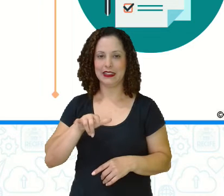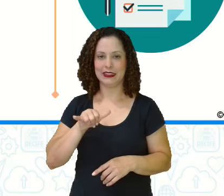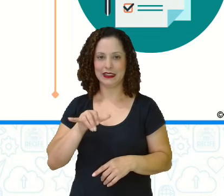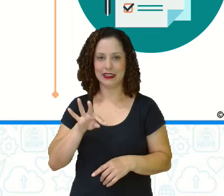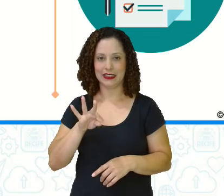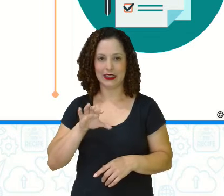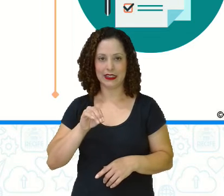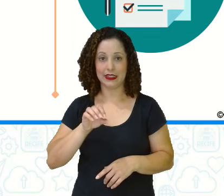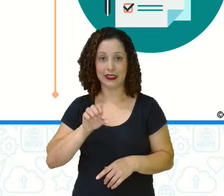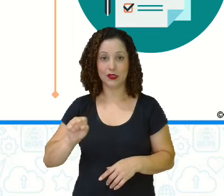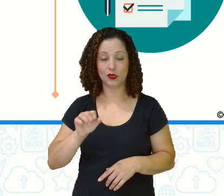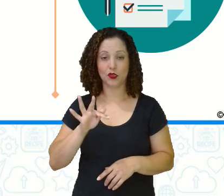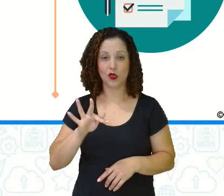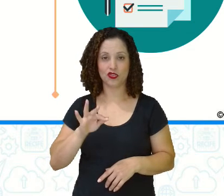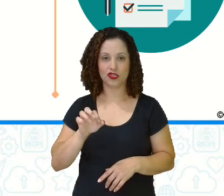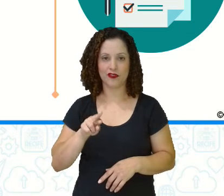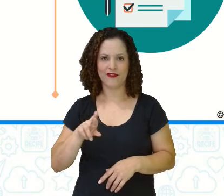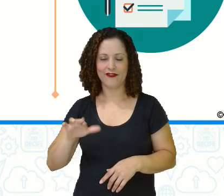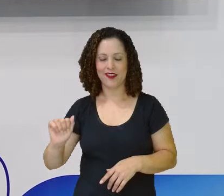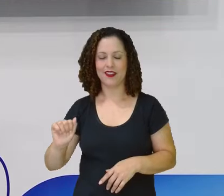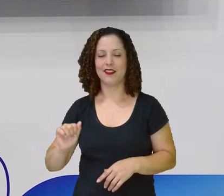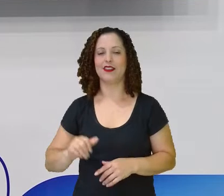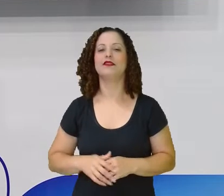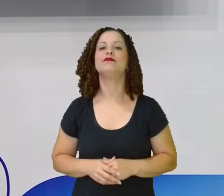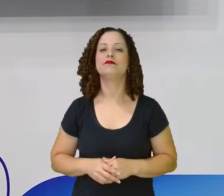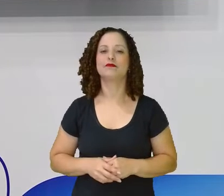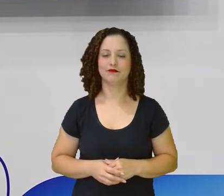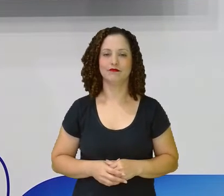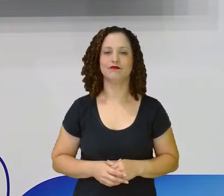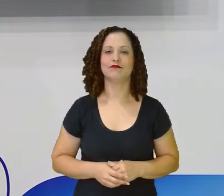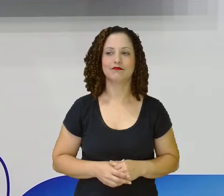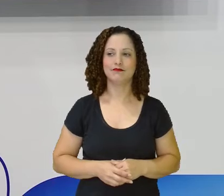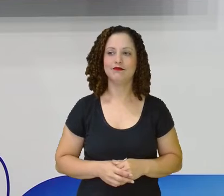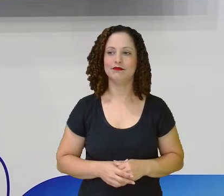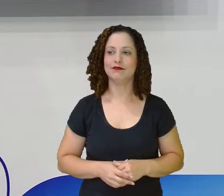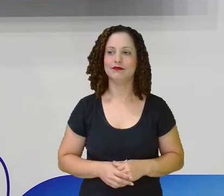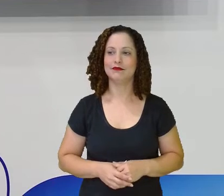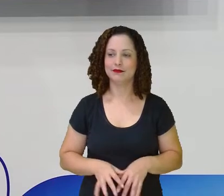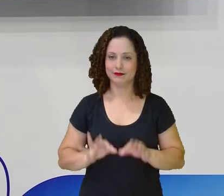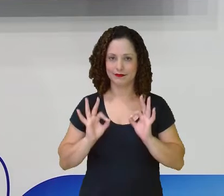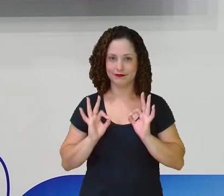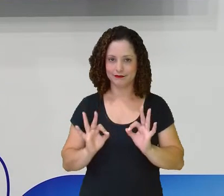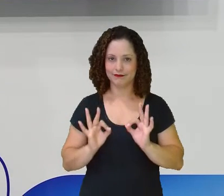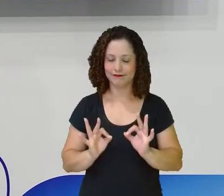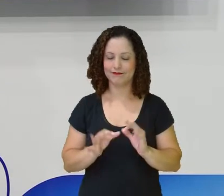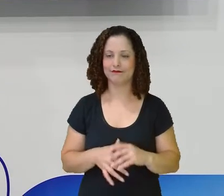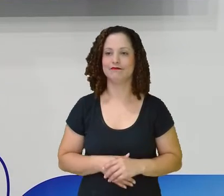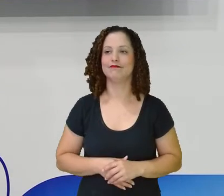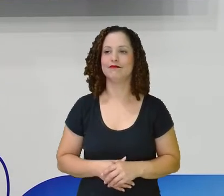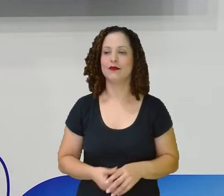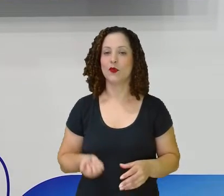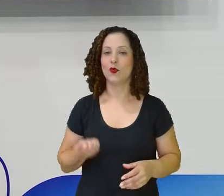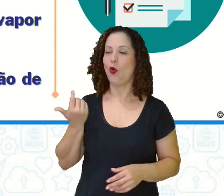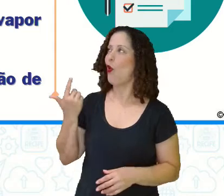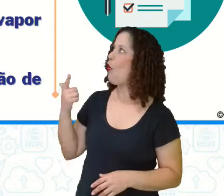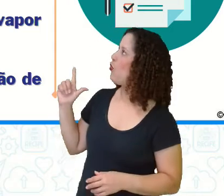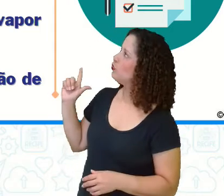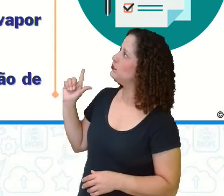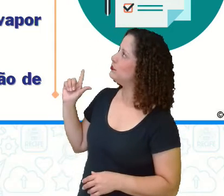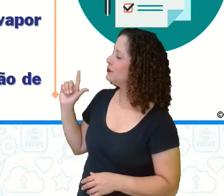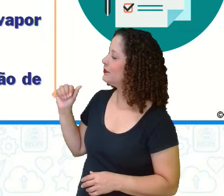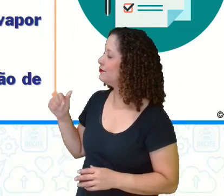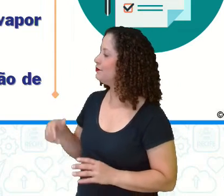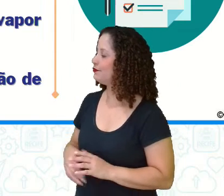litosfera. Litosfera. Crosta terrestre, litosfera. Tá aqui. Beleza. Vamos para a próxima.